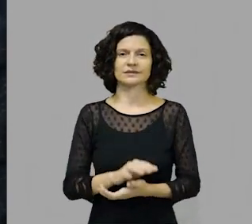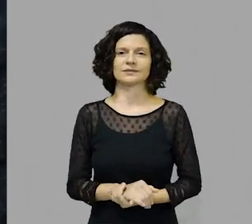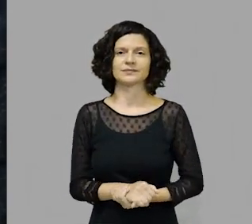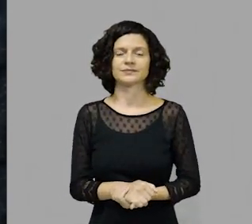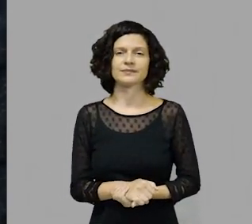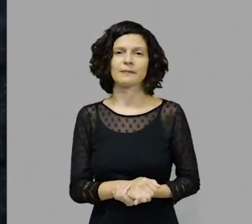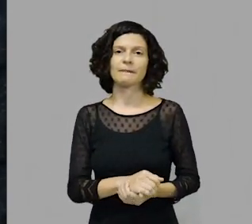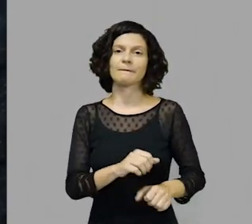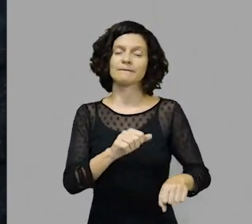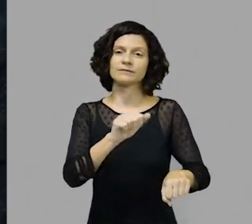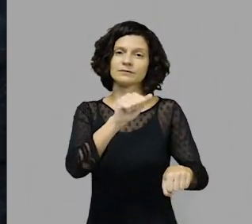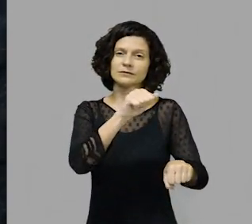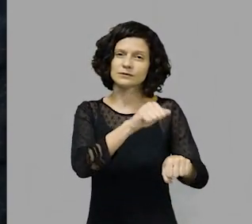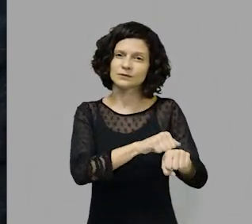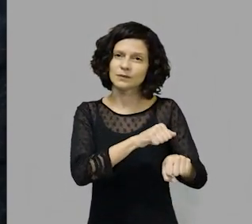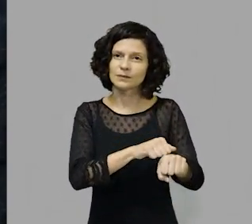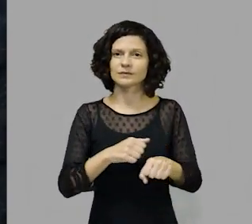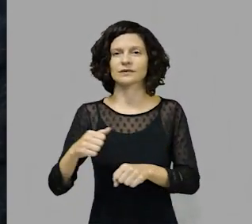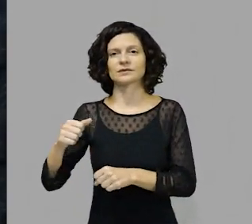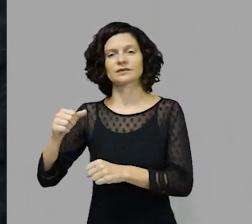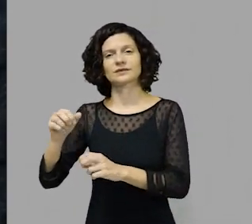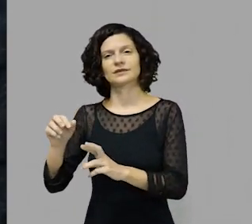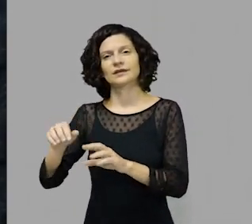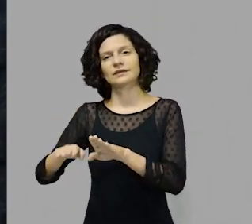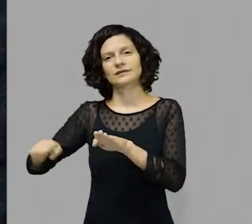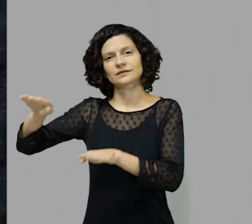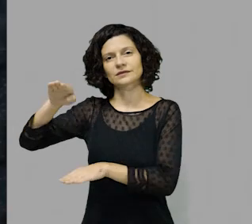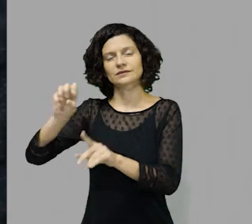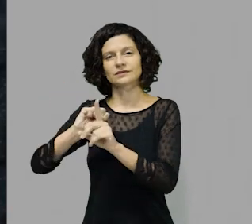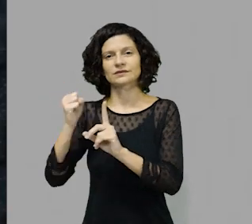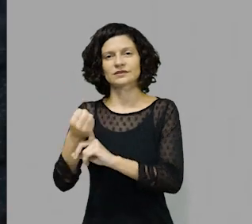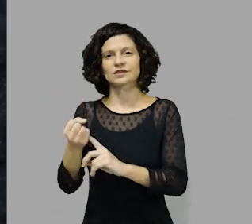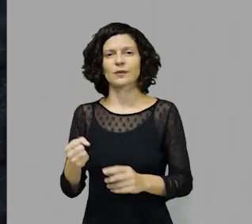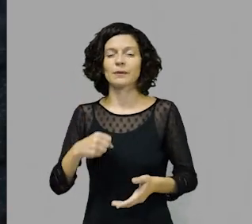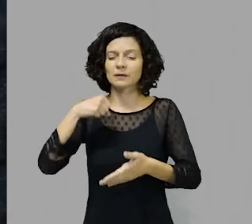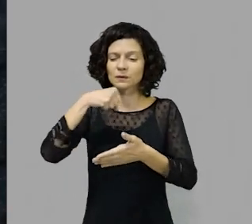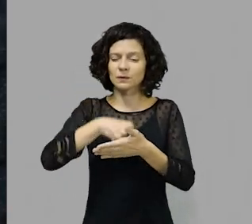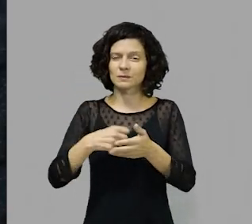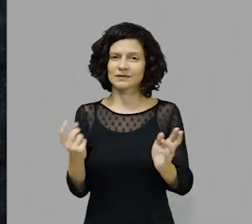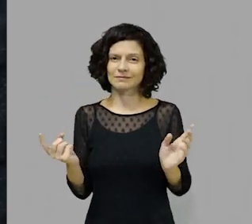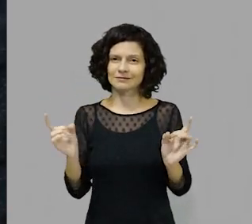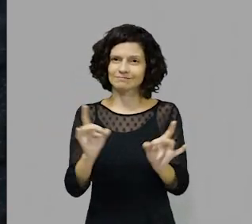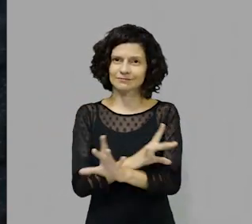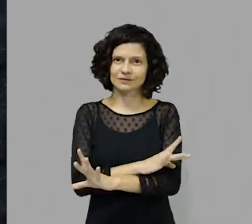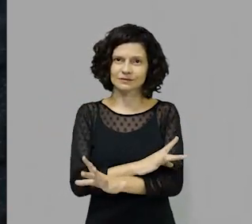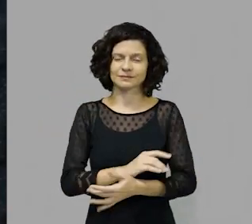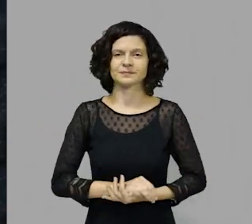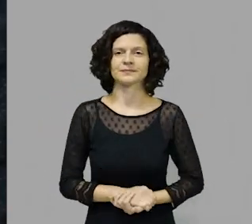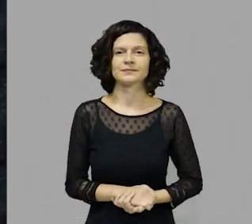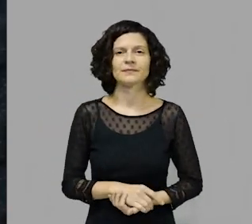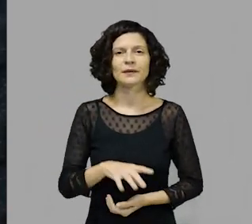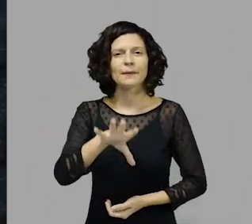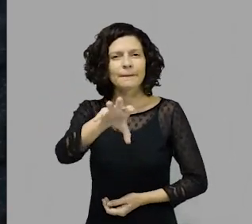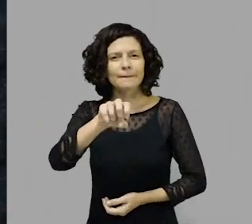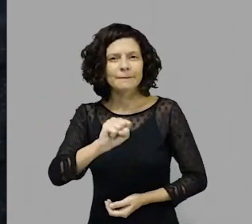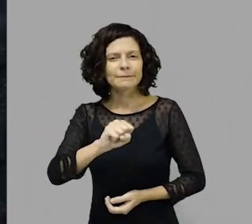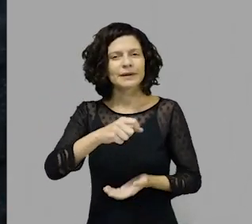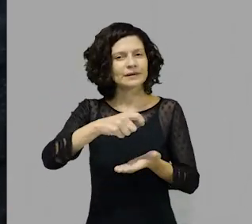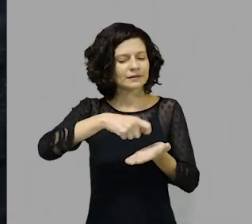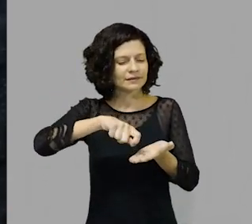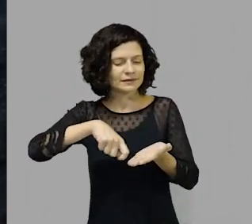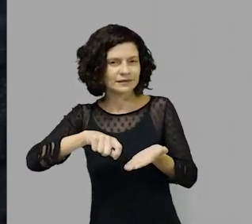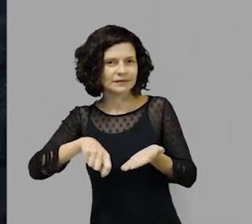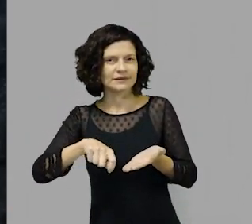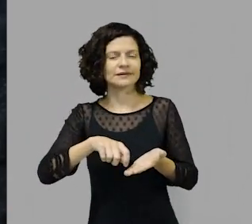também à desigualdade, no combate à pobreza e à desigualdade social. Beleza? Então pega aí teu caderno, tua caneta, teu lápis,